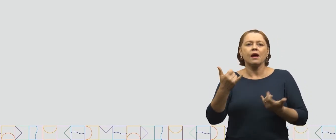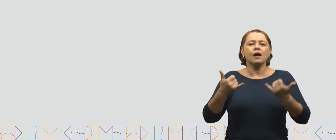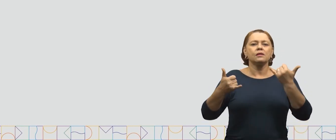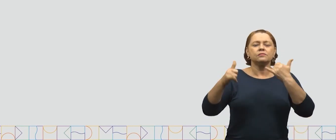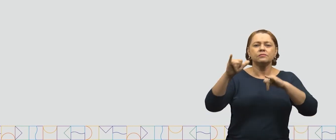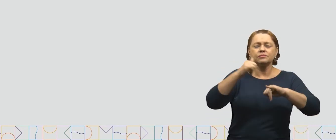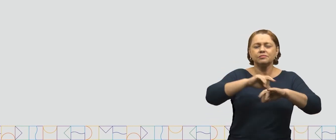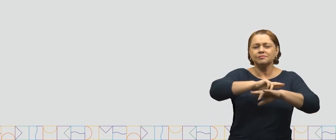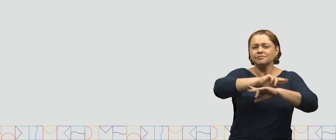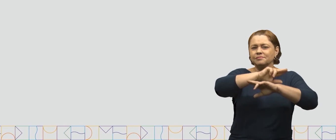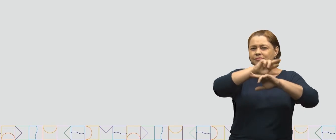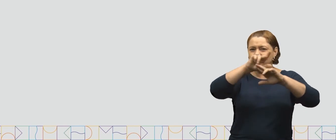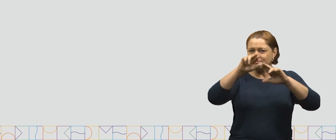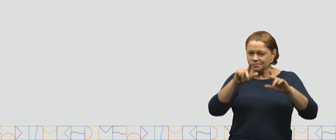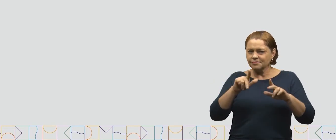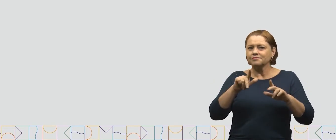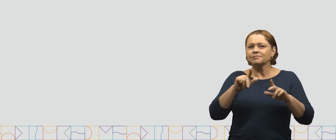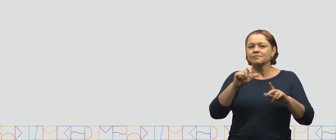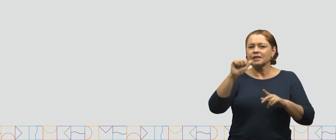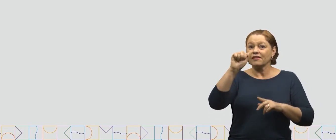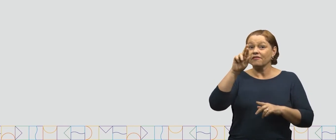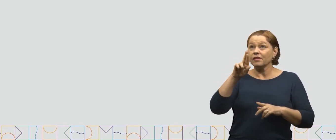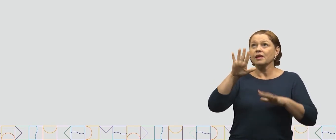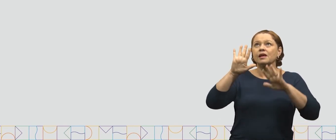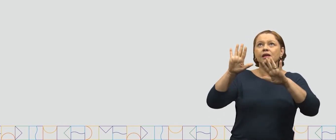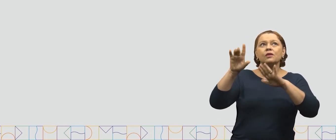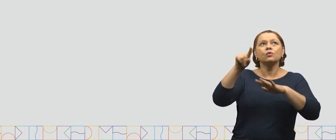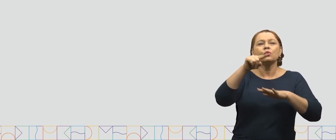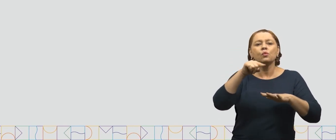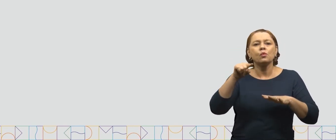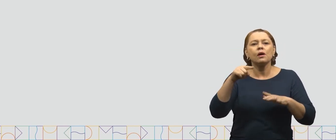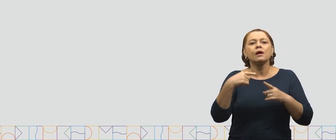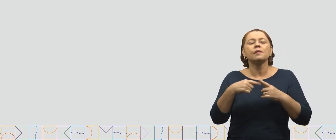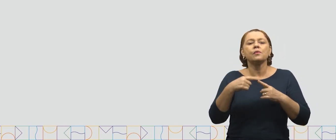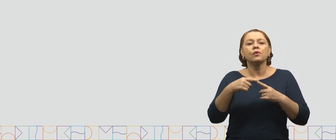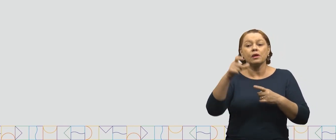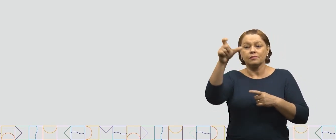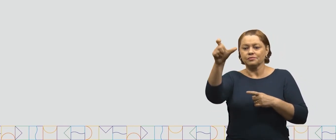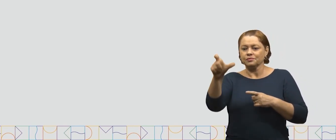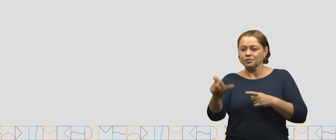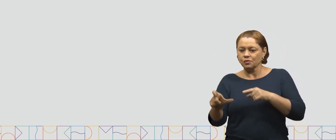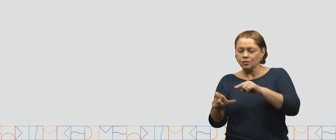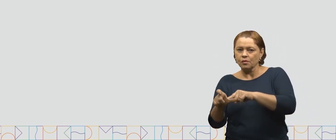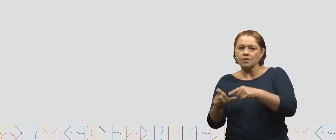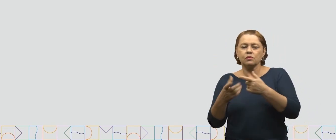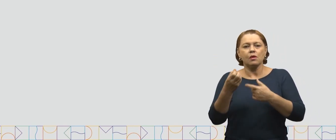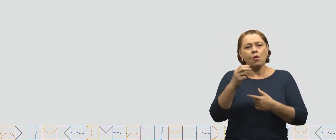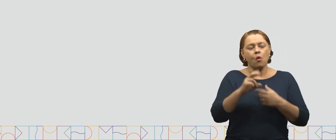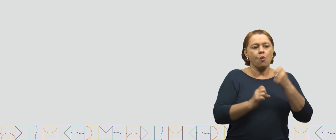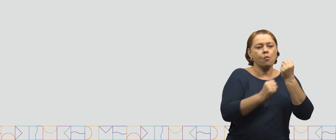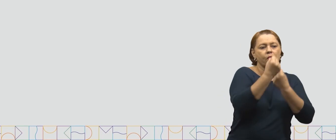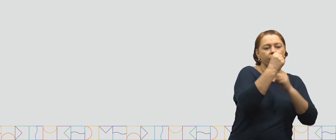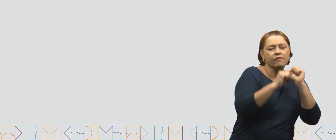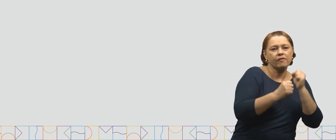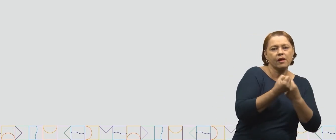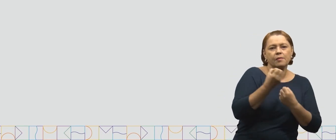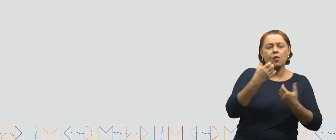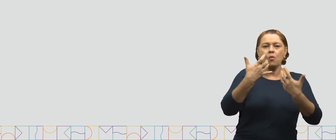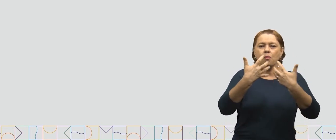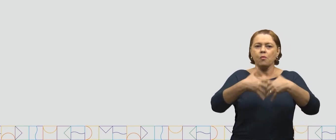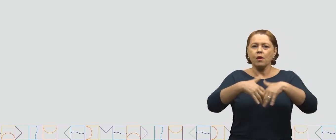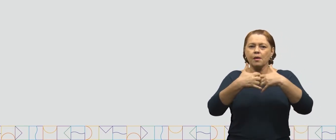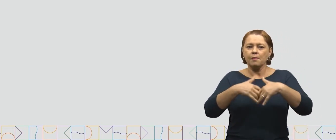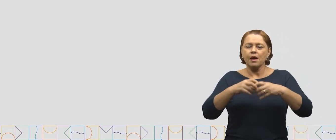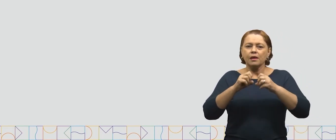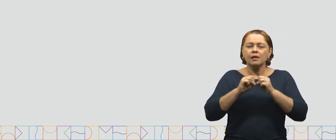e partículas sólidas em suspensão no ar. Isto é, quando alguém, ou fábrica, ou alguma máquina